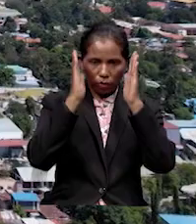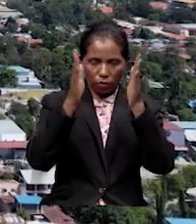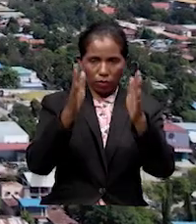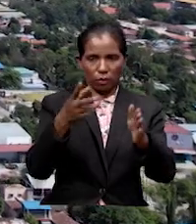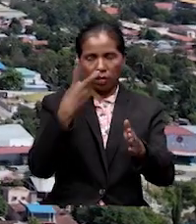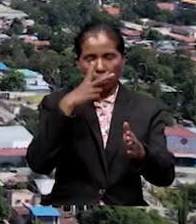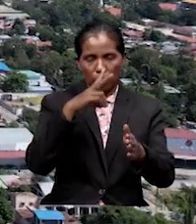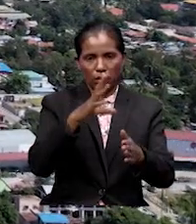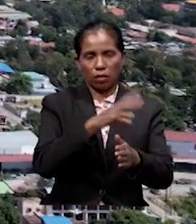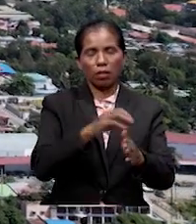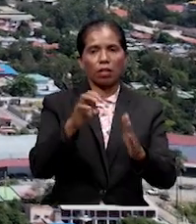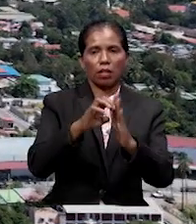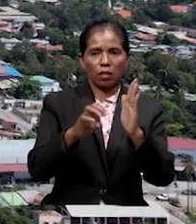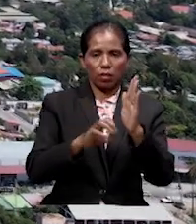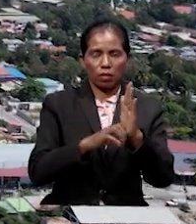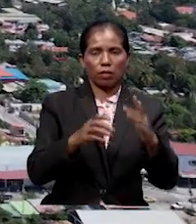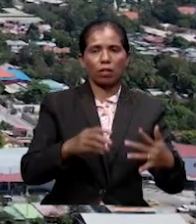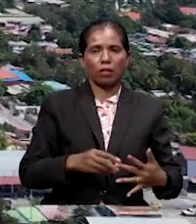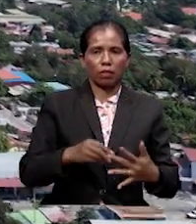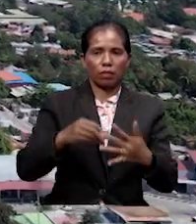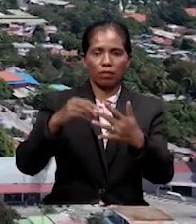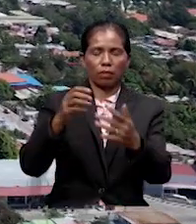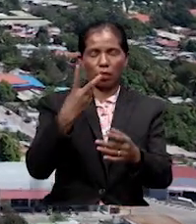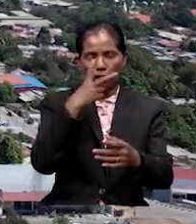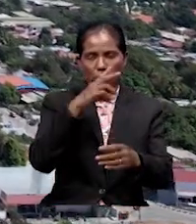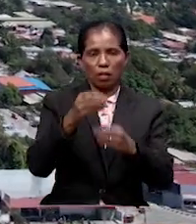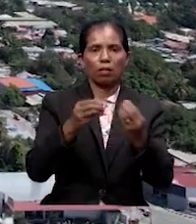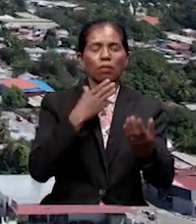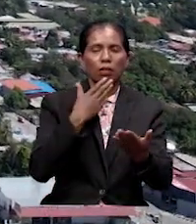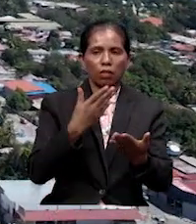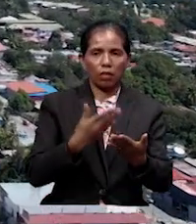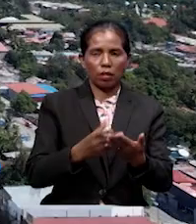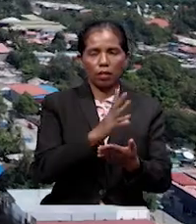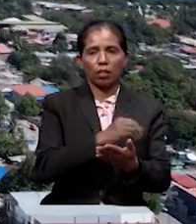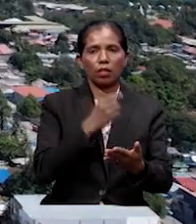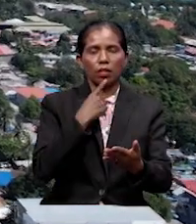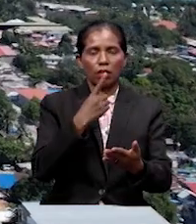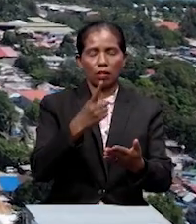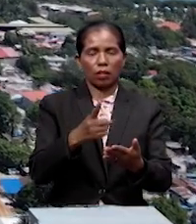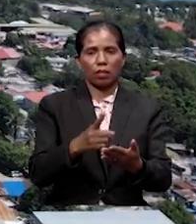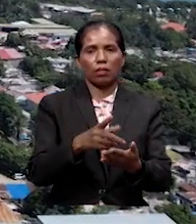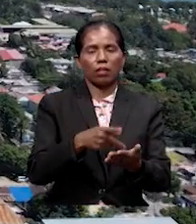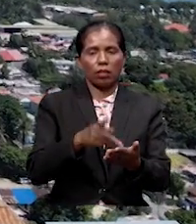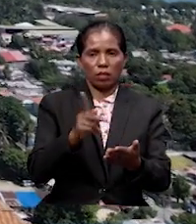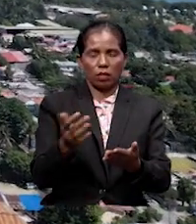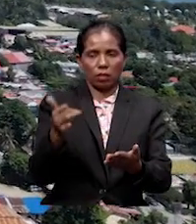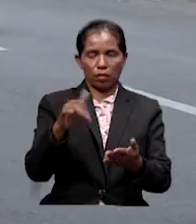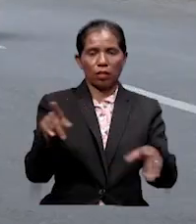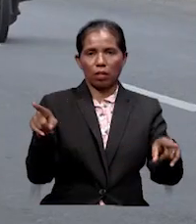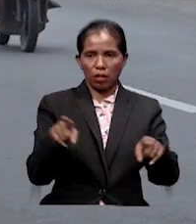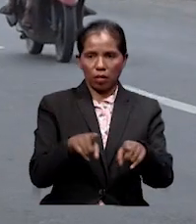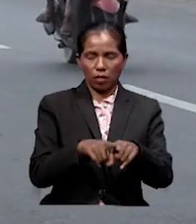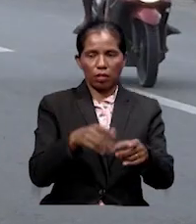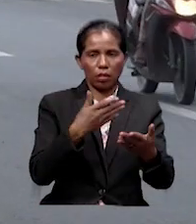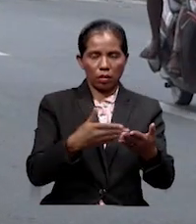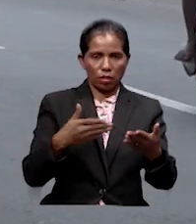reforma despesa estado ne, liu liu, halo controlo dia clutang, categoria ba despesa sira, hanesan,